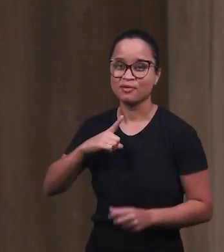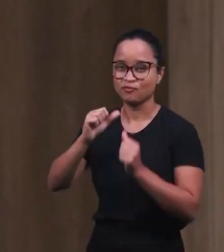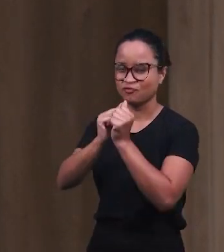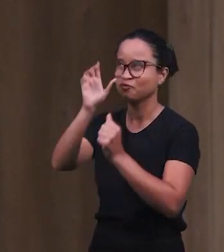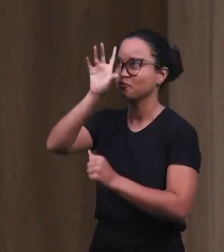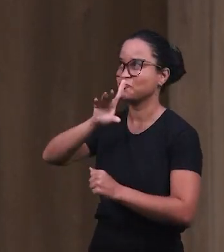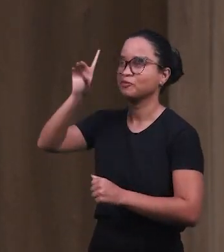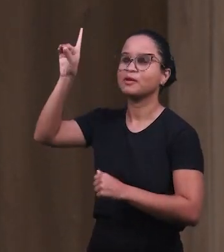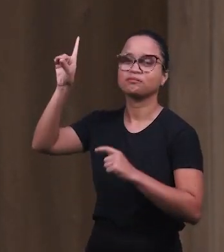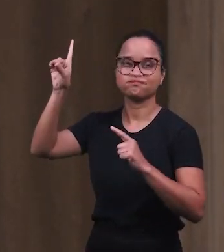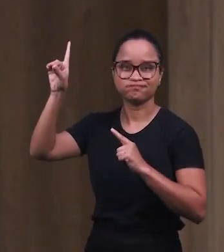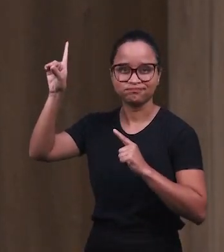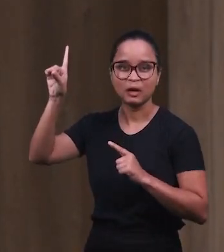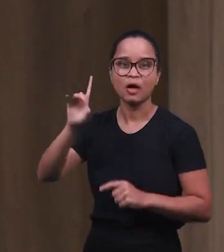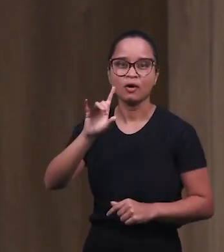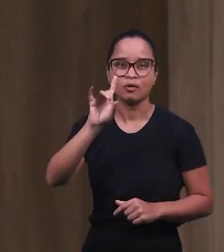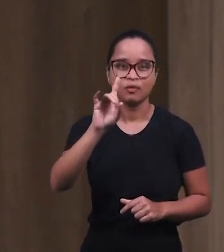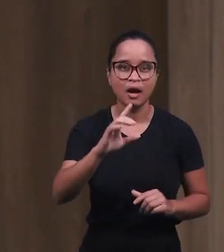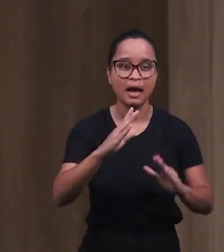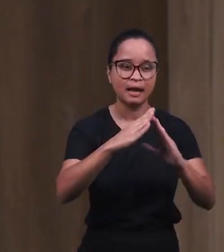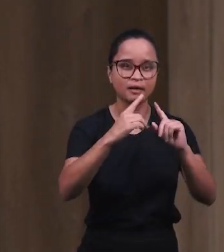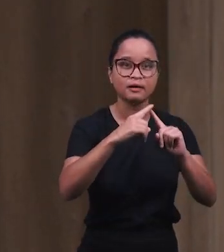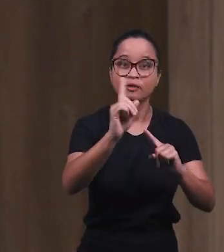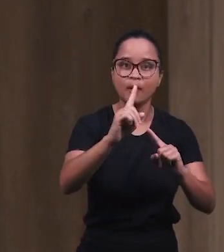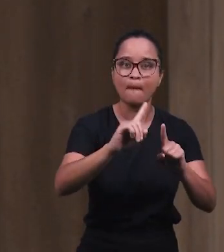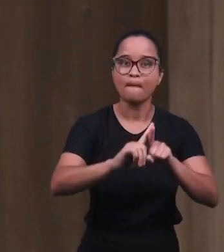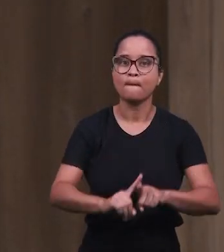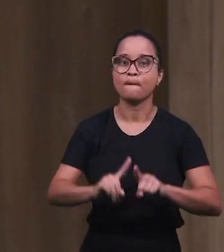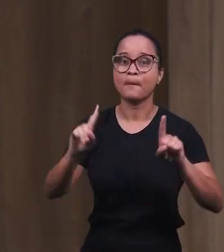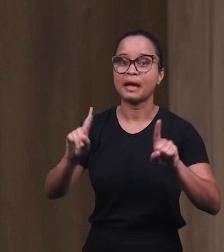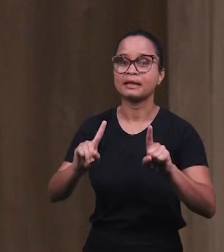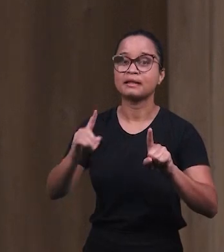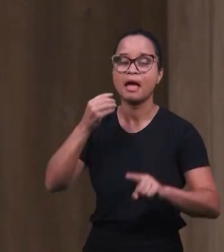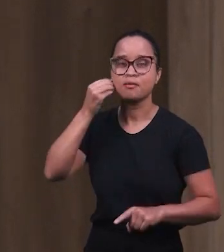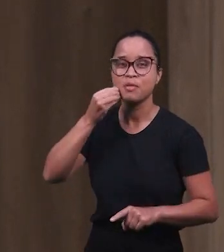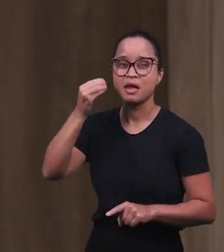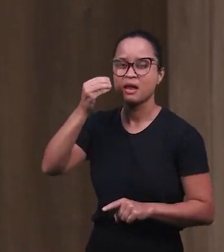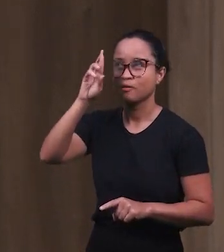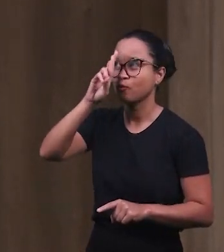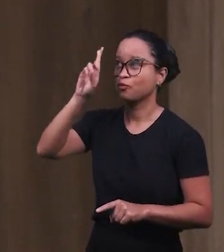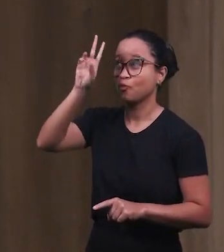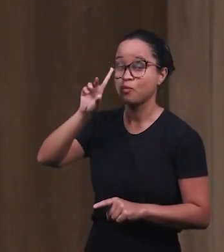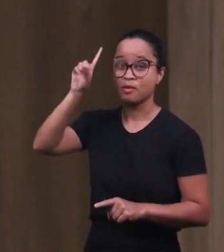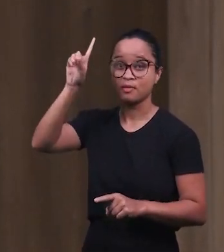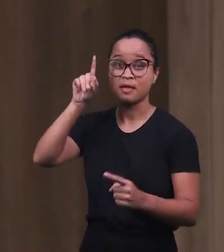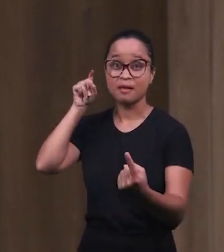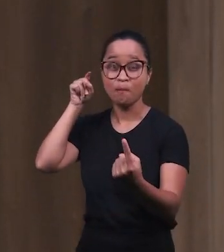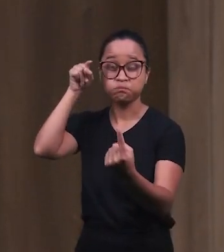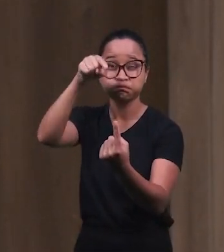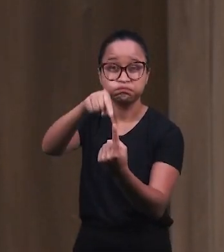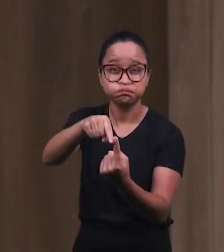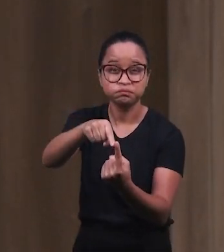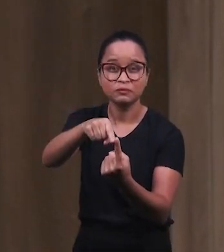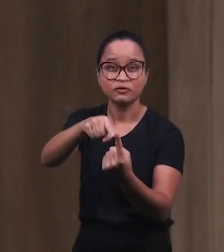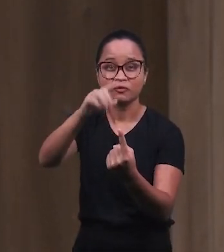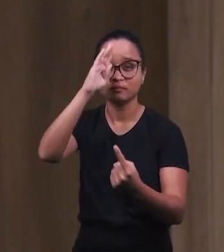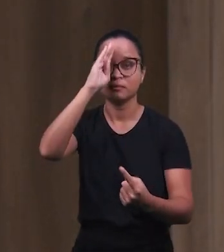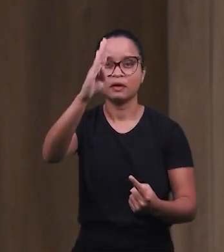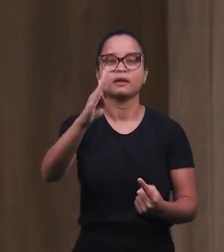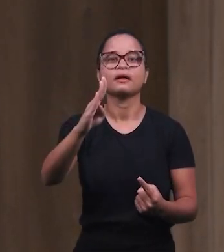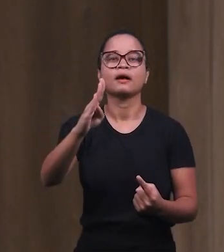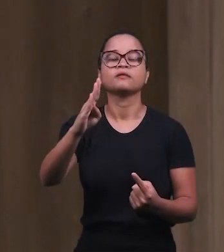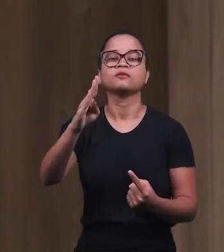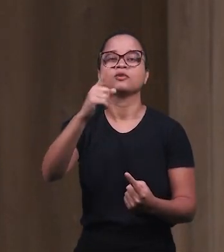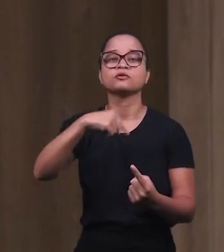com Ele, não com a igreja simplesmente, mas uma experiência com o Senhor Deus. Esse é o objetivo todas as vezes